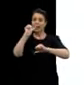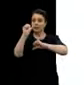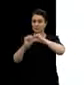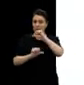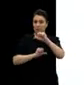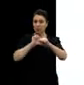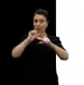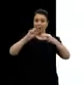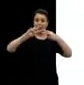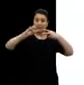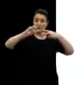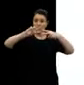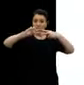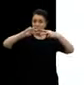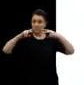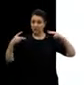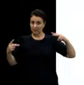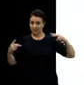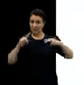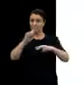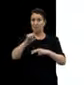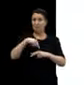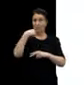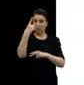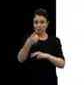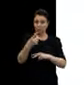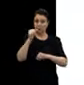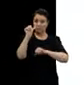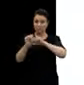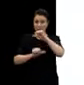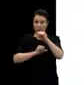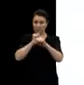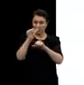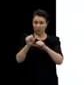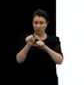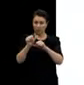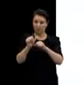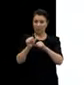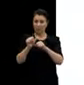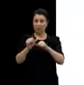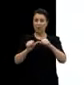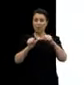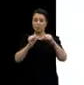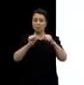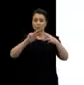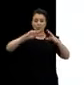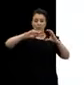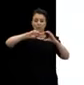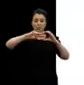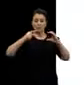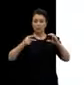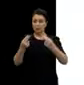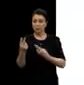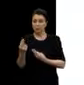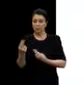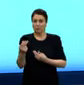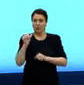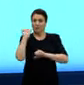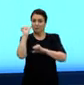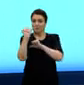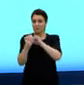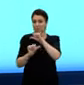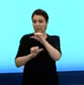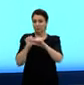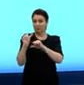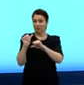o crossing over, por meio da troca de pedaços entre os cromossomos homólogos. Ó, que bonitinho aqui, eles trocando